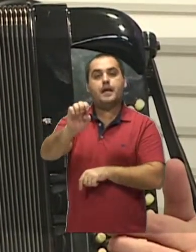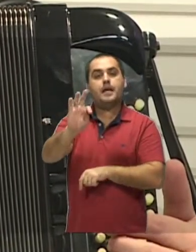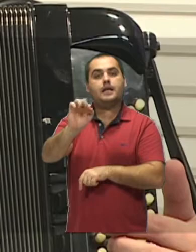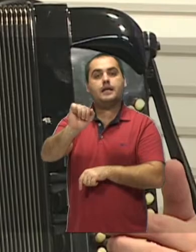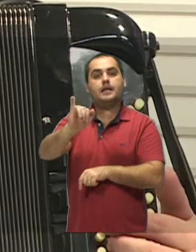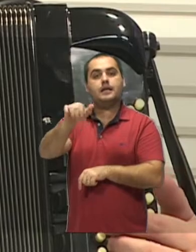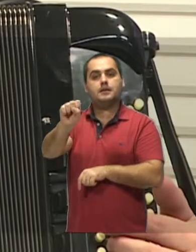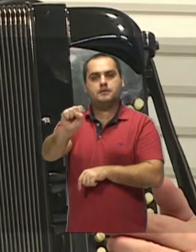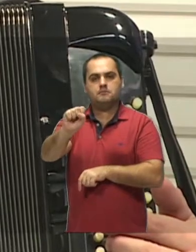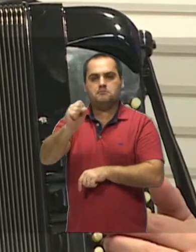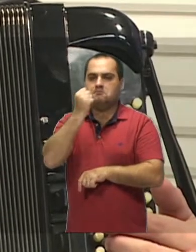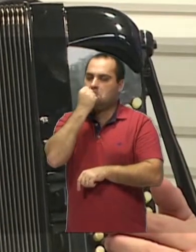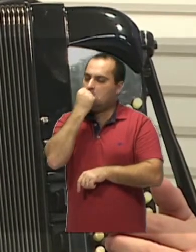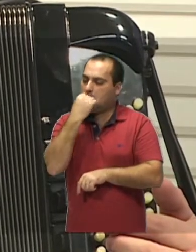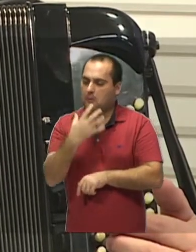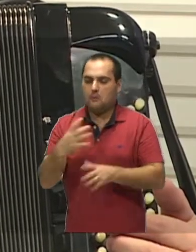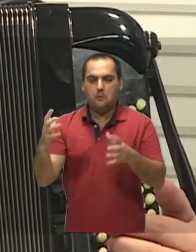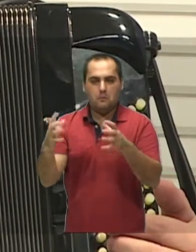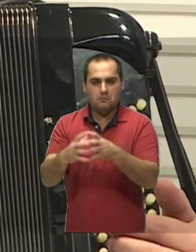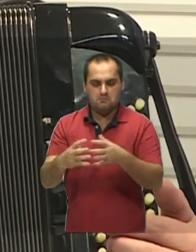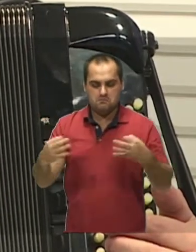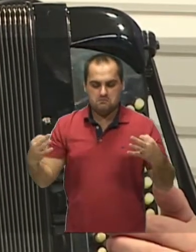É muito boa, inclusive fez